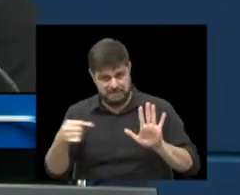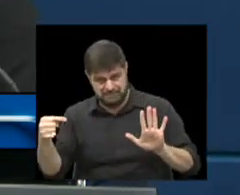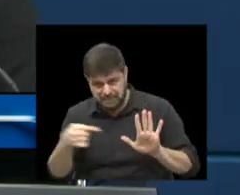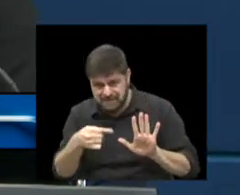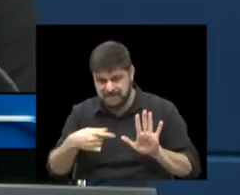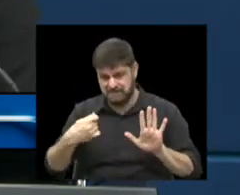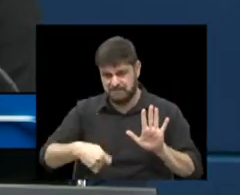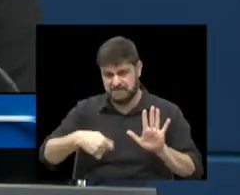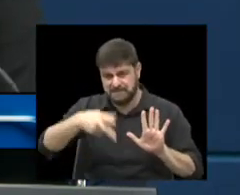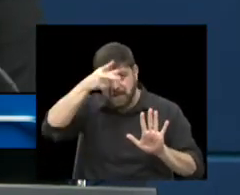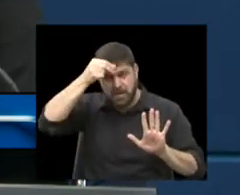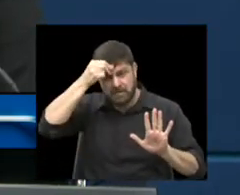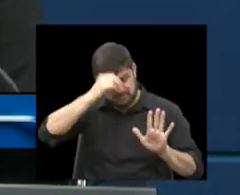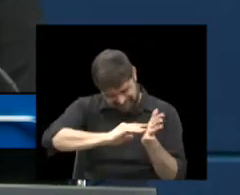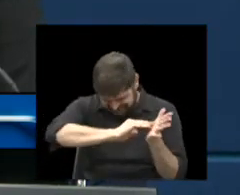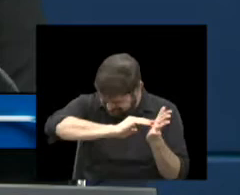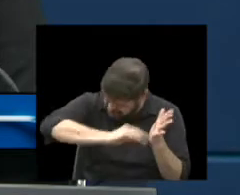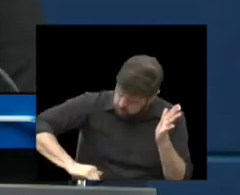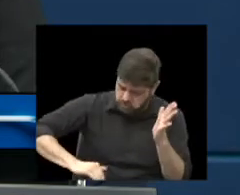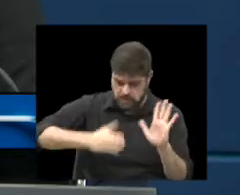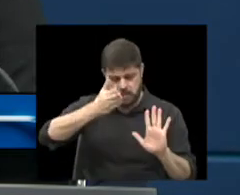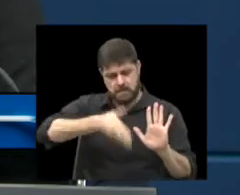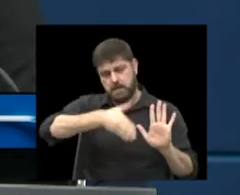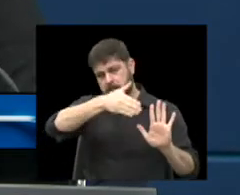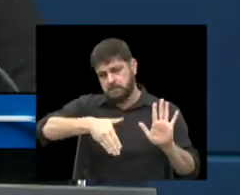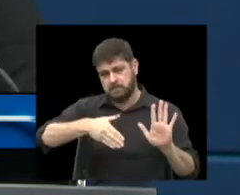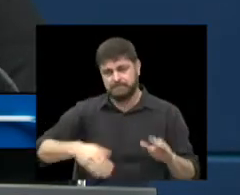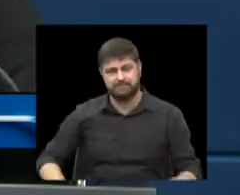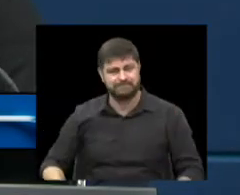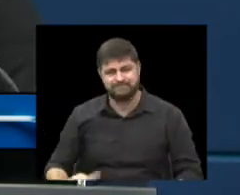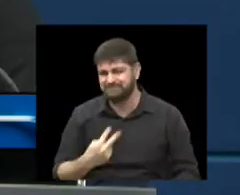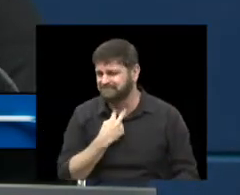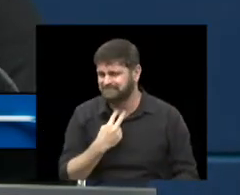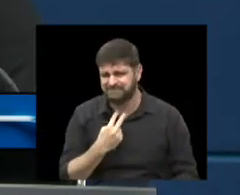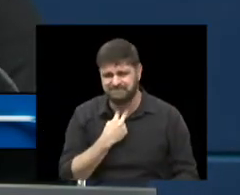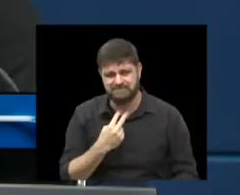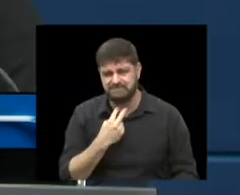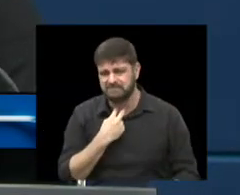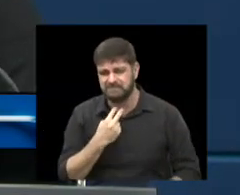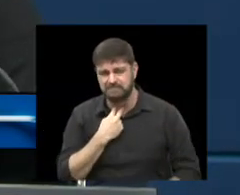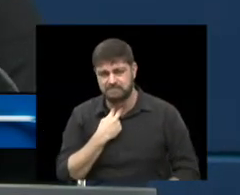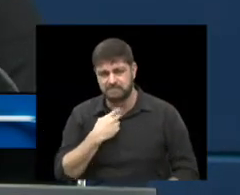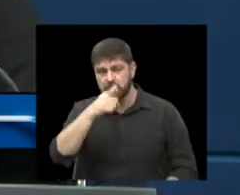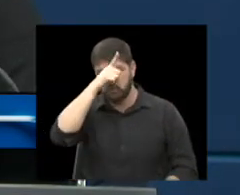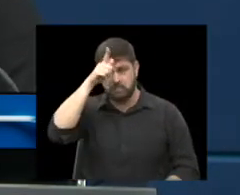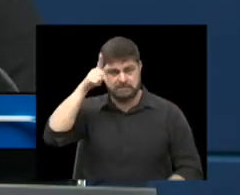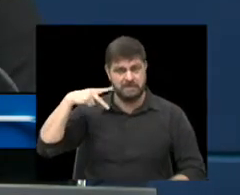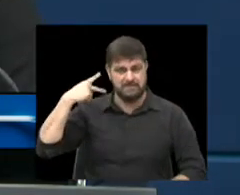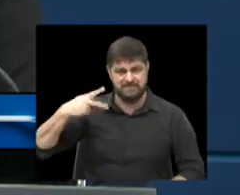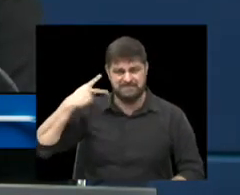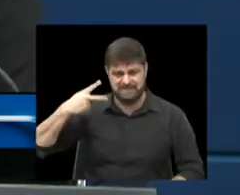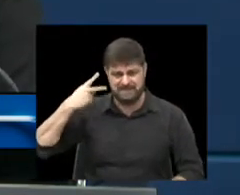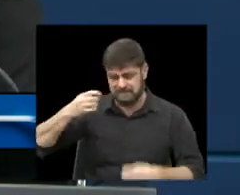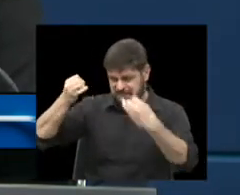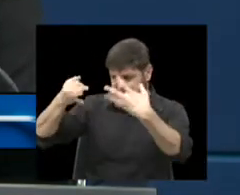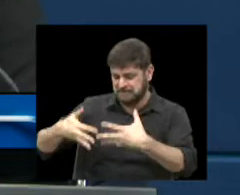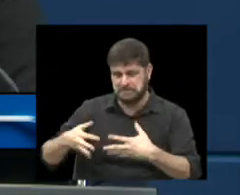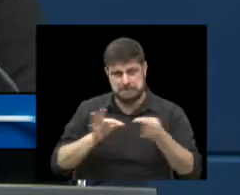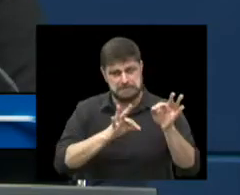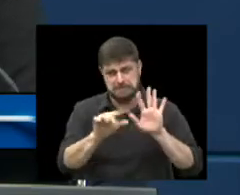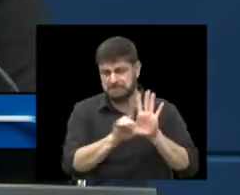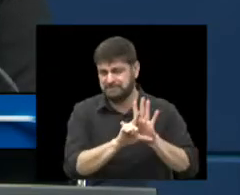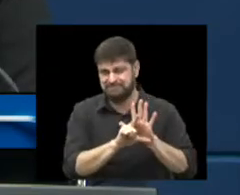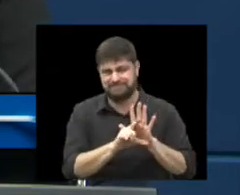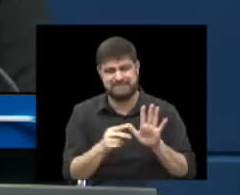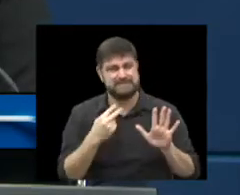que o prefeito retire esse projeto. Não dá, o vereador Gustavo tem dito, né? Esse projeto não tem